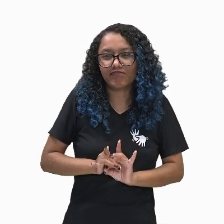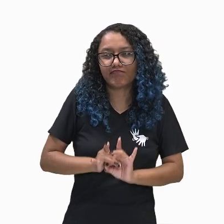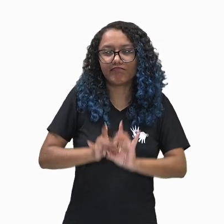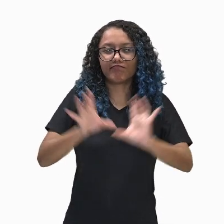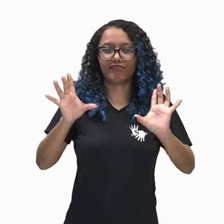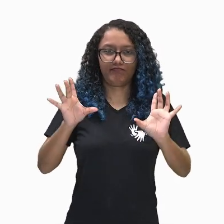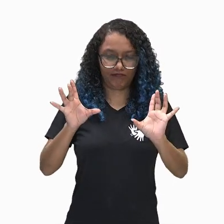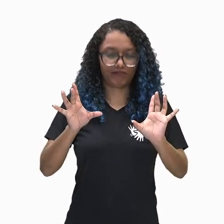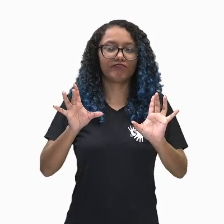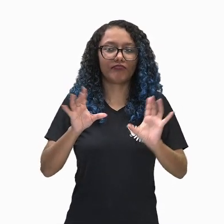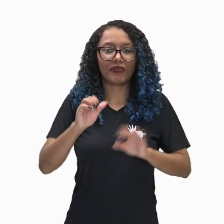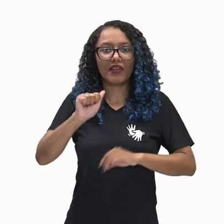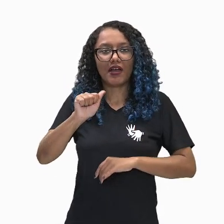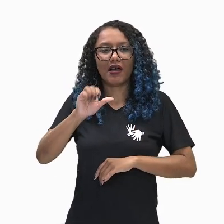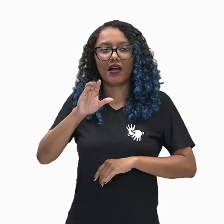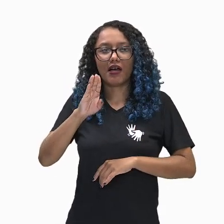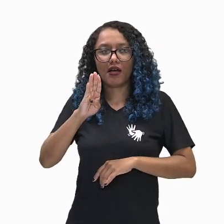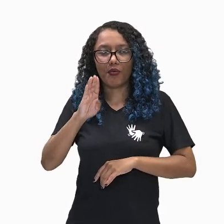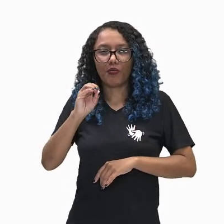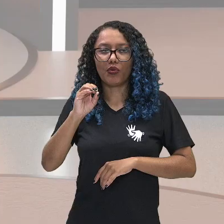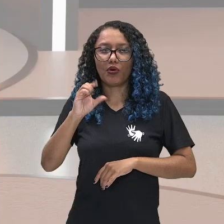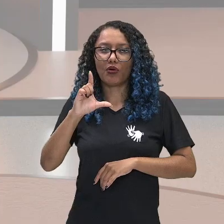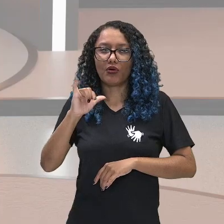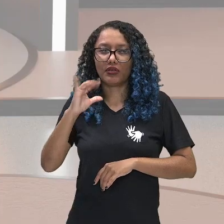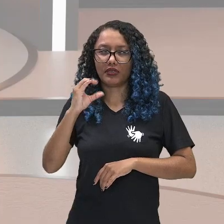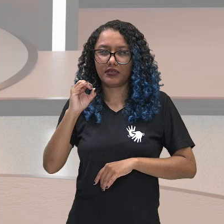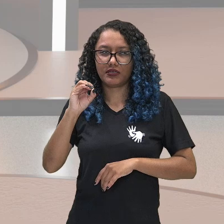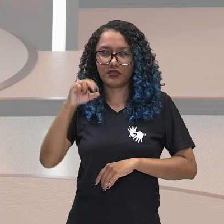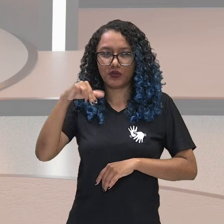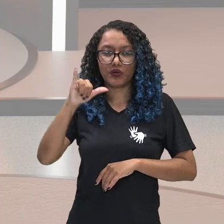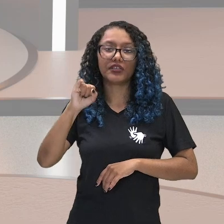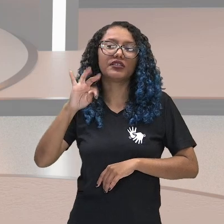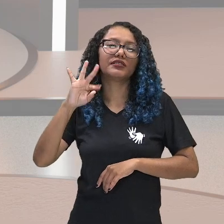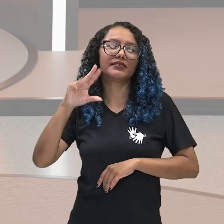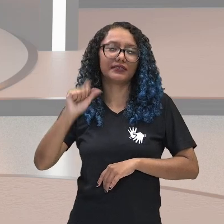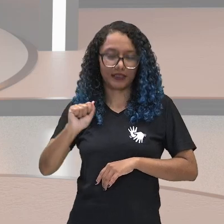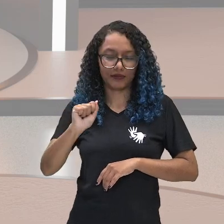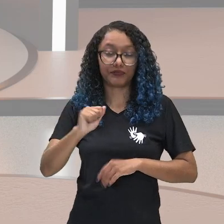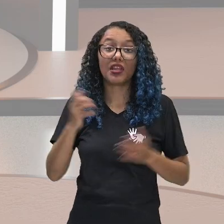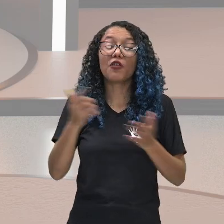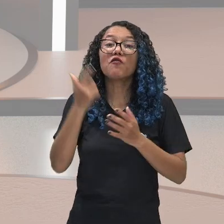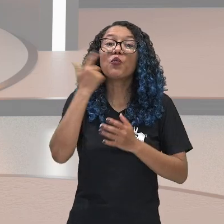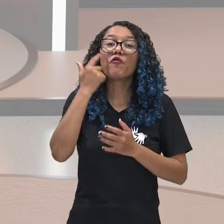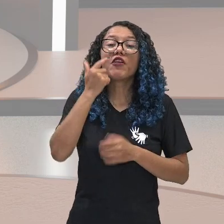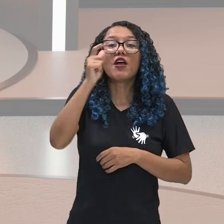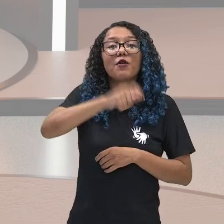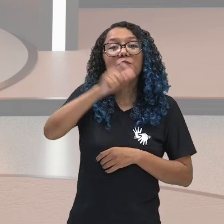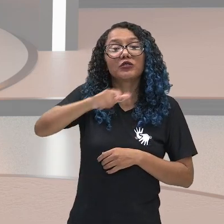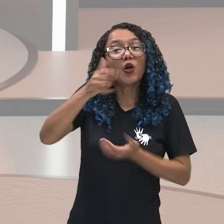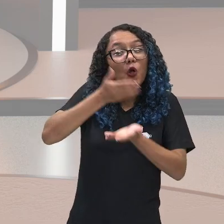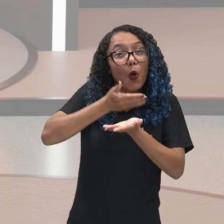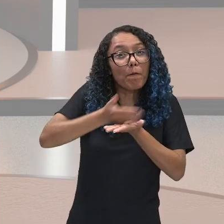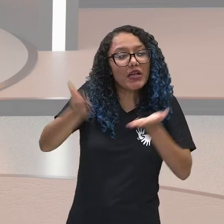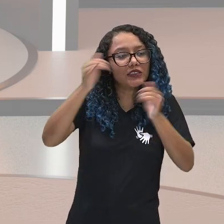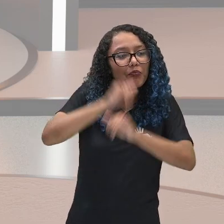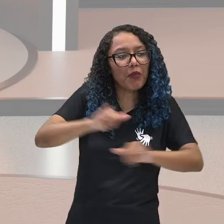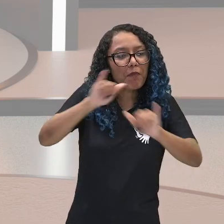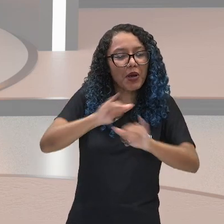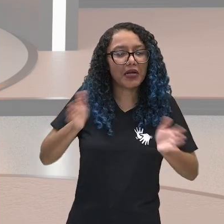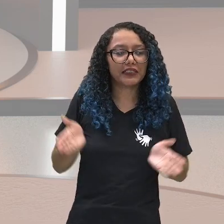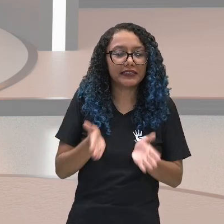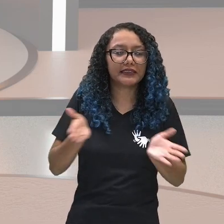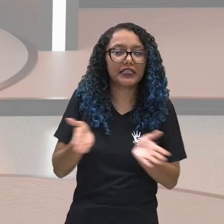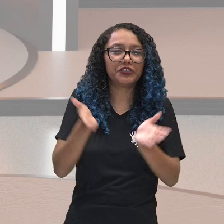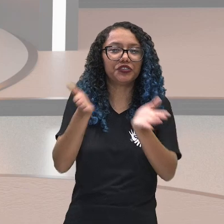de campanha abolicionista. Então vamos ver agora quem são as pessoas que vão começar, não é mesmo, a fazer então